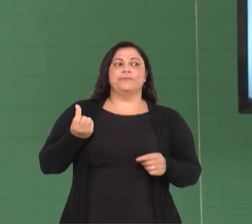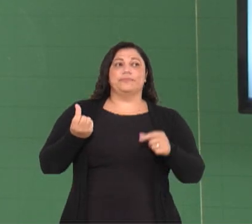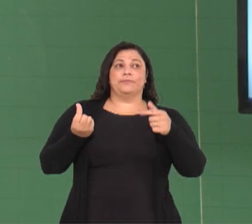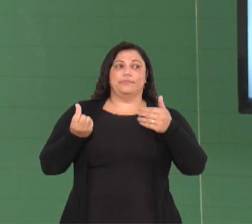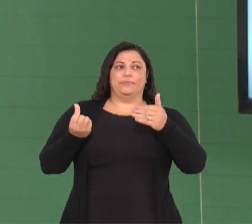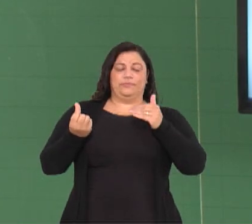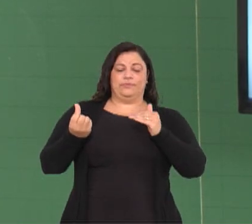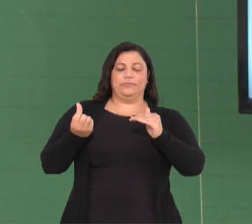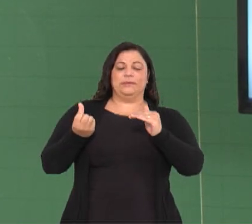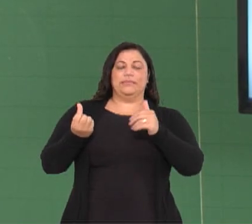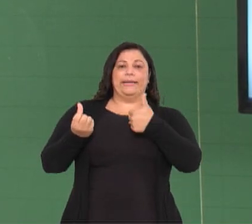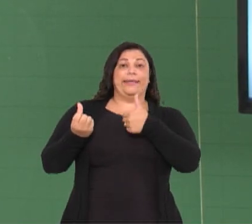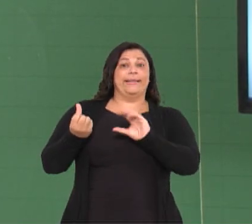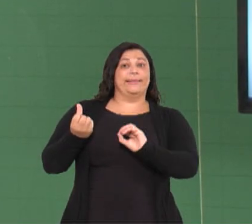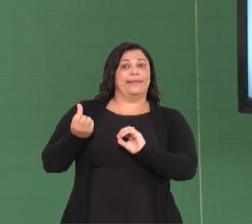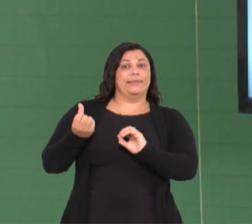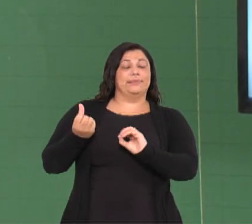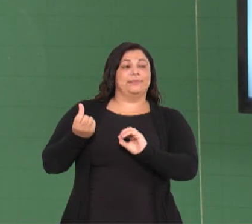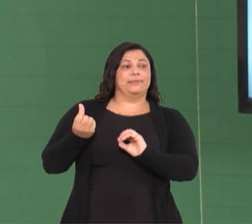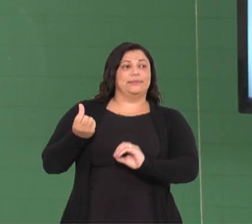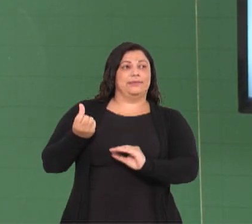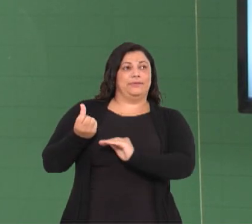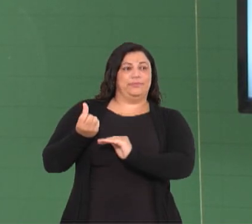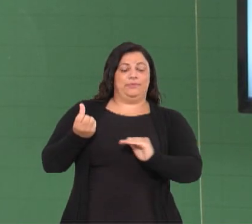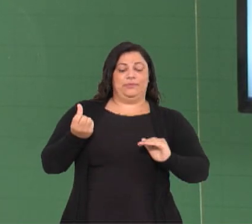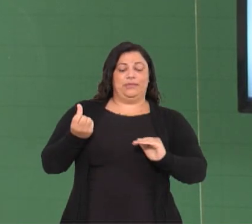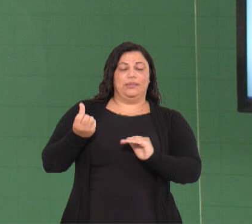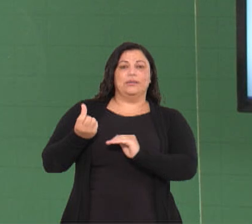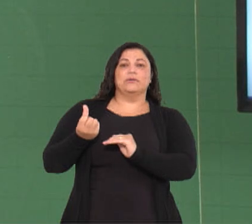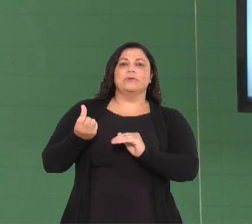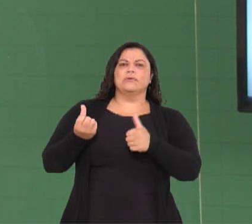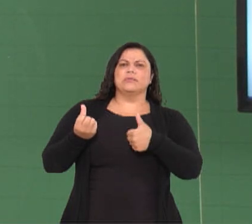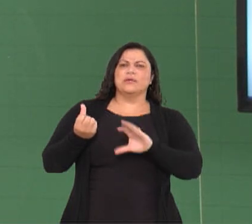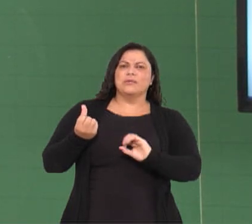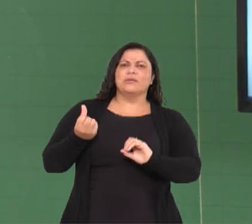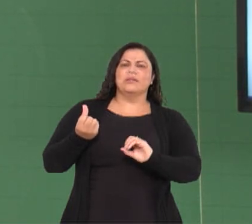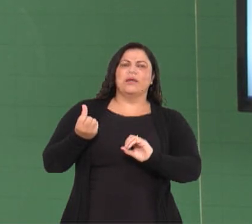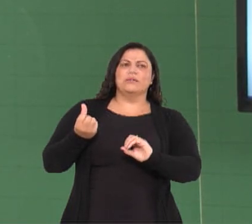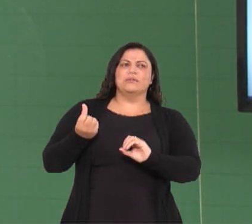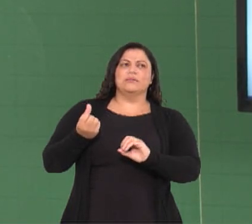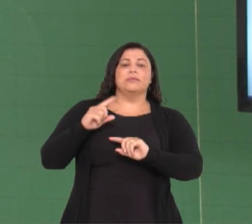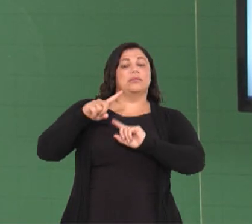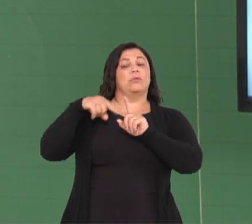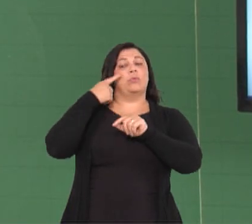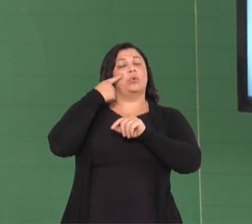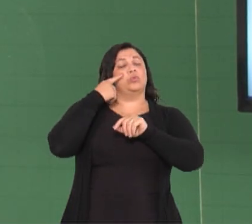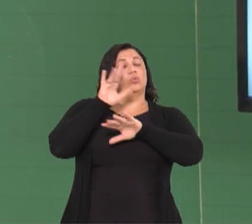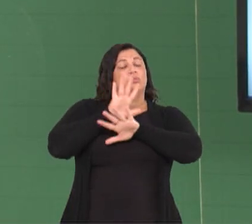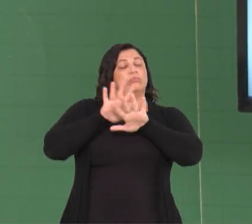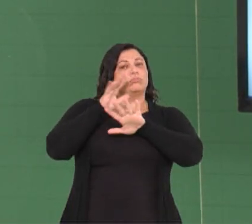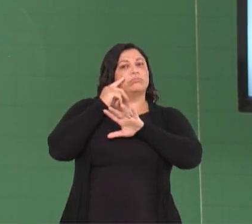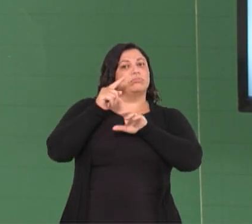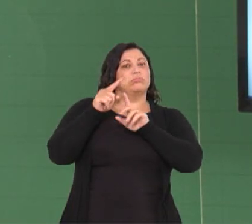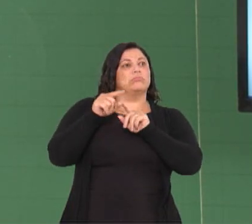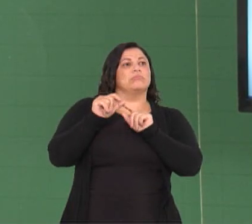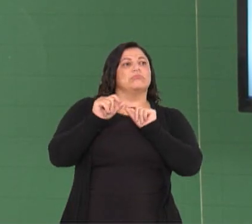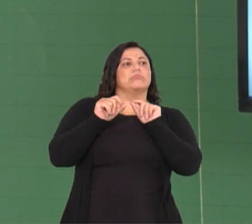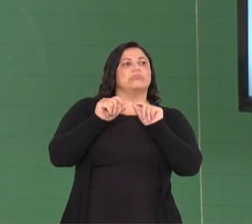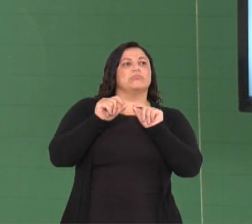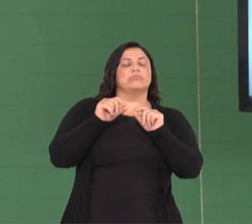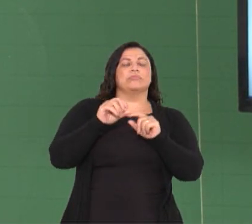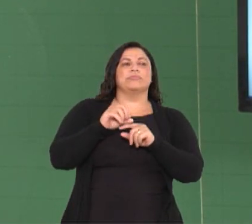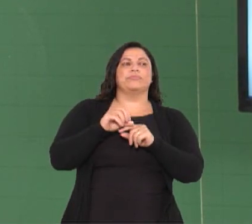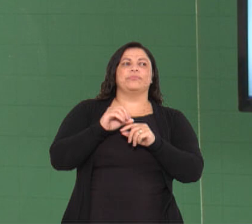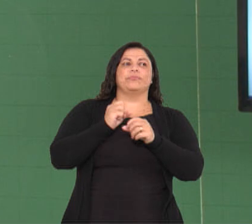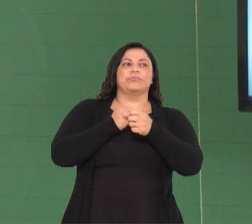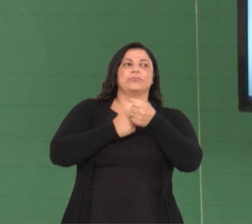base 10 e soma-se esses expoentes. Soma com cuidado que vai ter uma regrinha de sinal ali, ó. Veja,